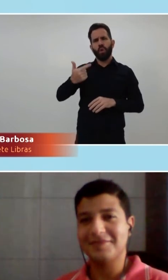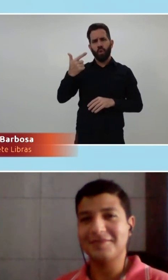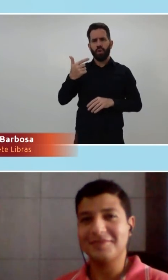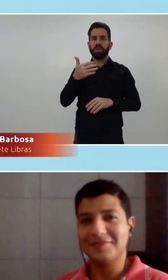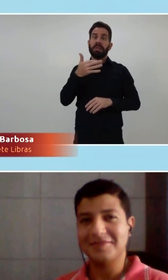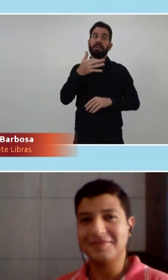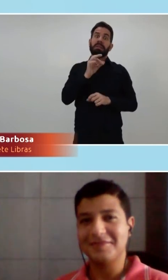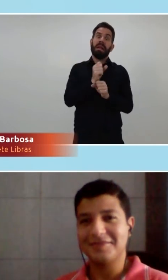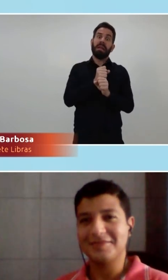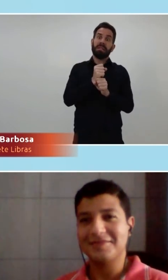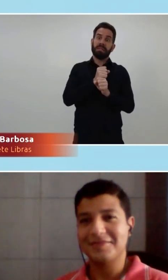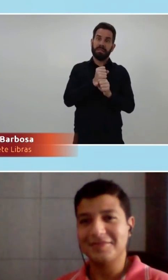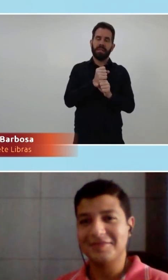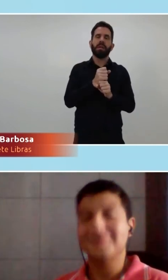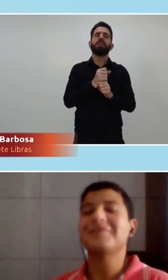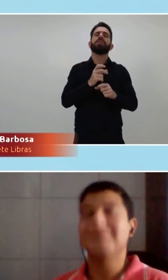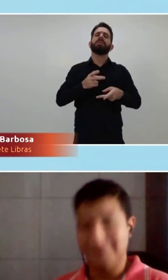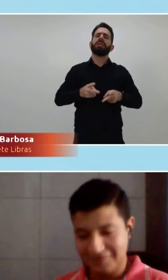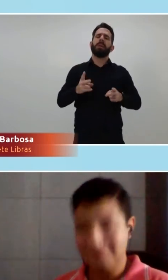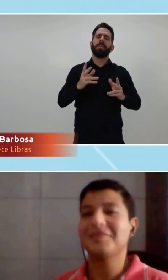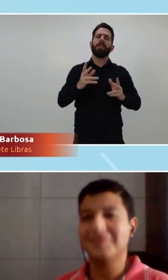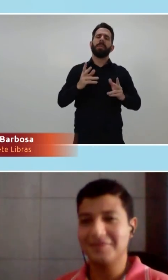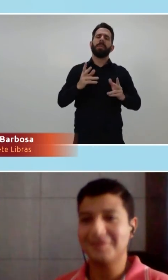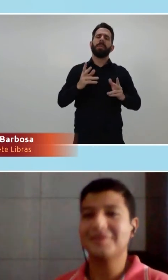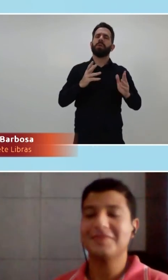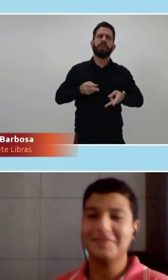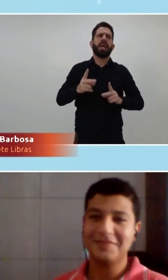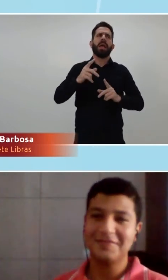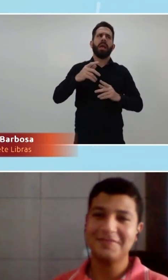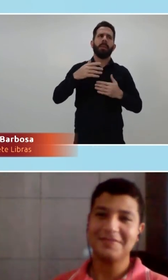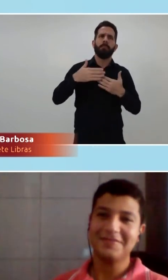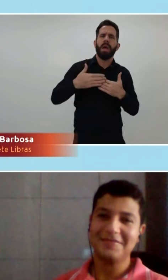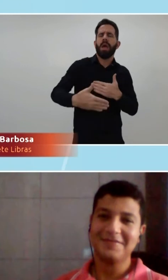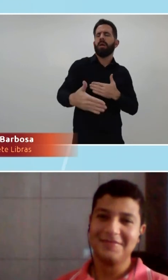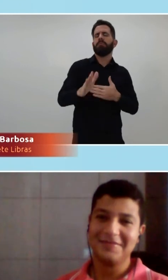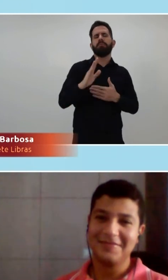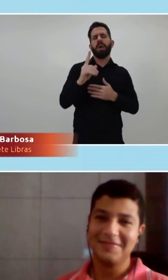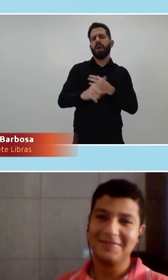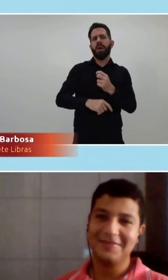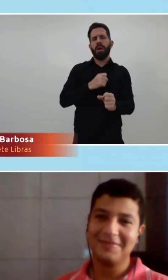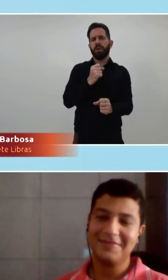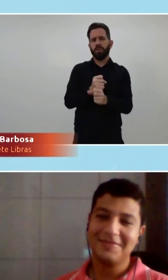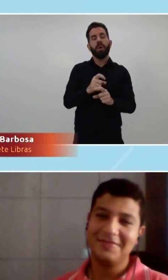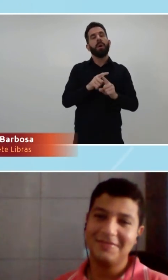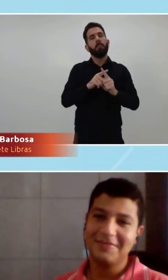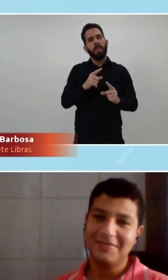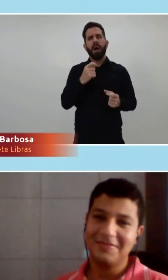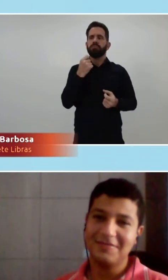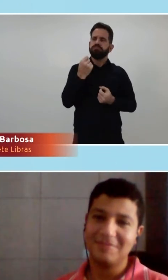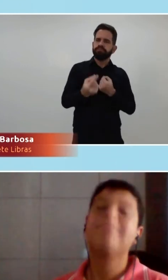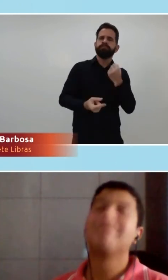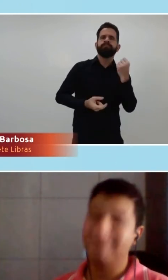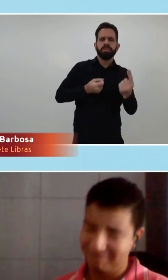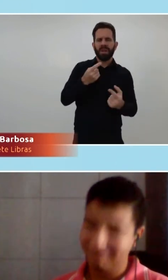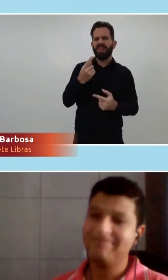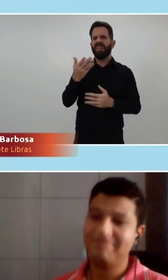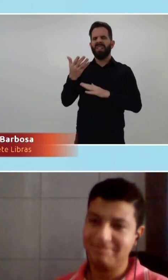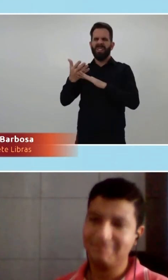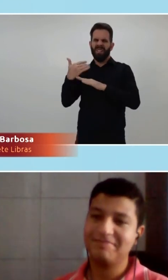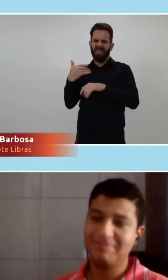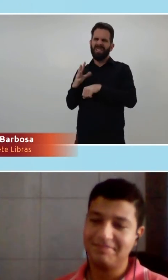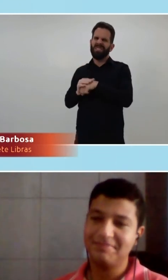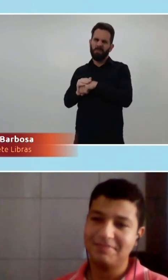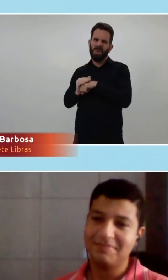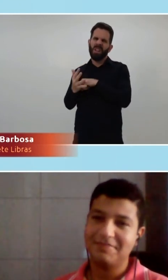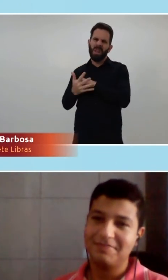tem etapas diferentes, né? Não é realizado durante todo o ano, nem todos os anos. A gente sabe que a gente teve uma pandemia, né? Nesses últimos